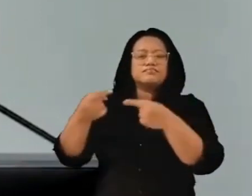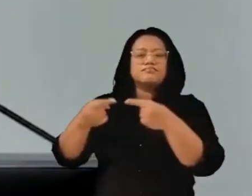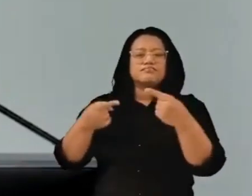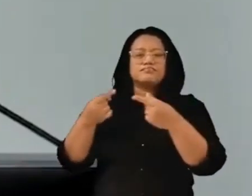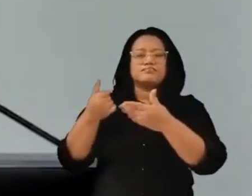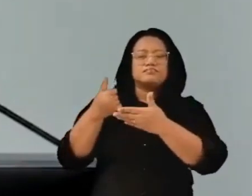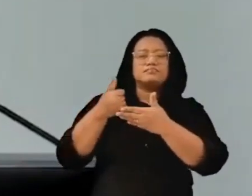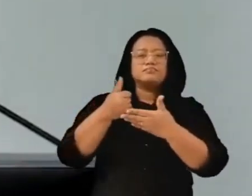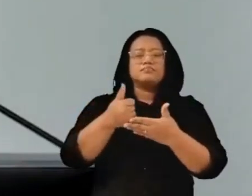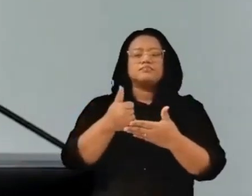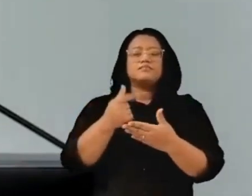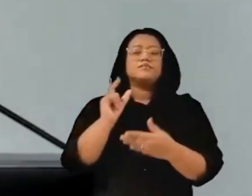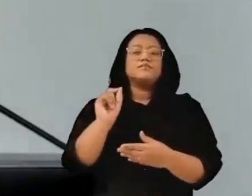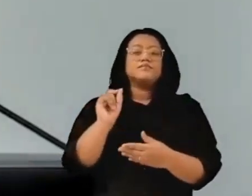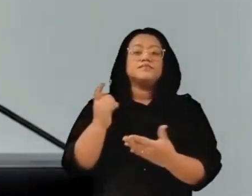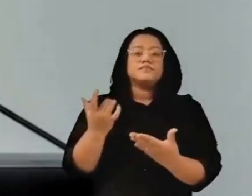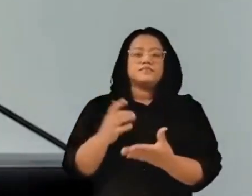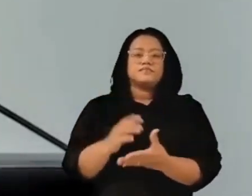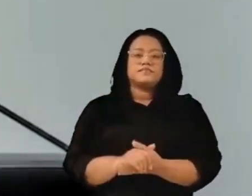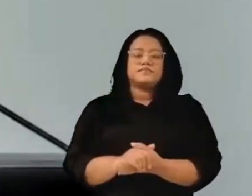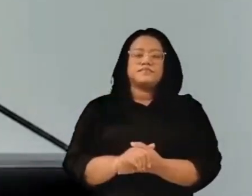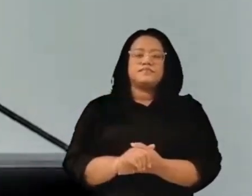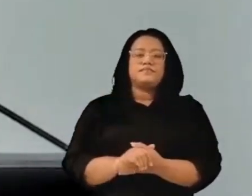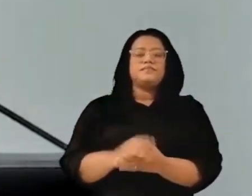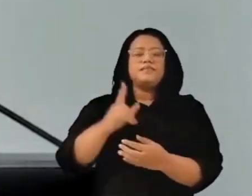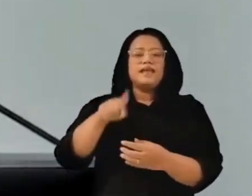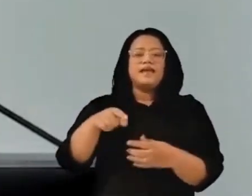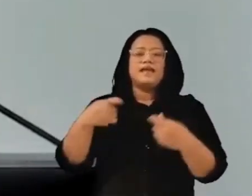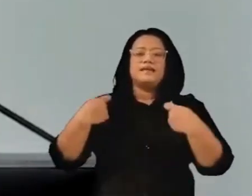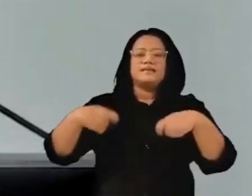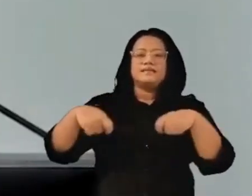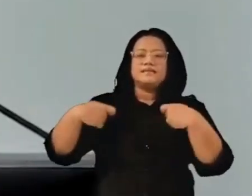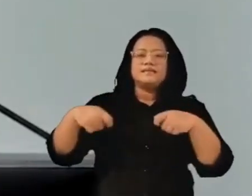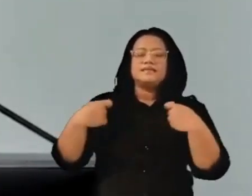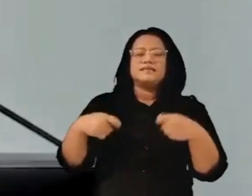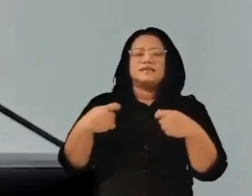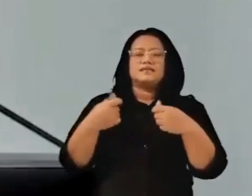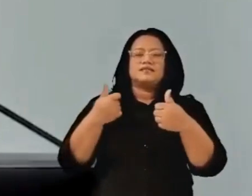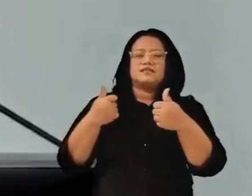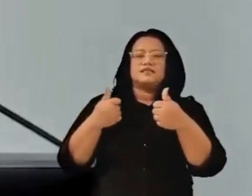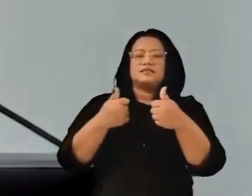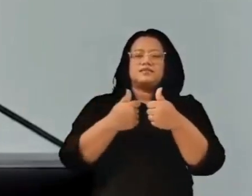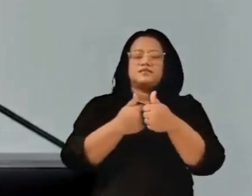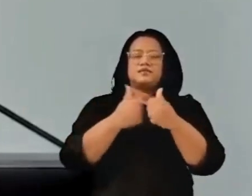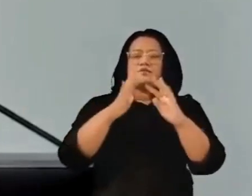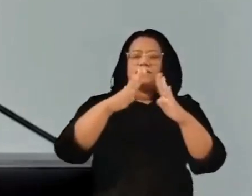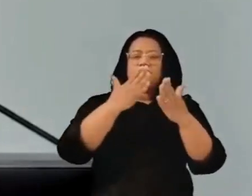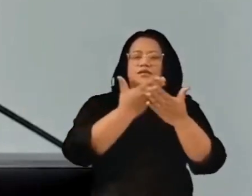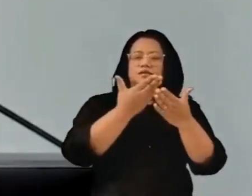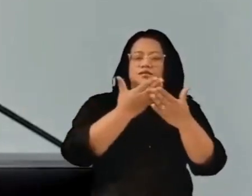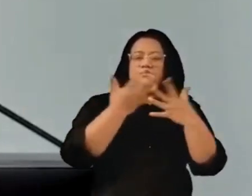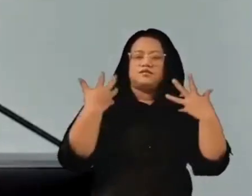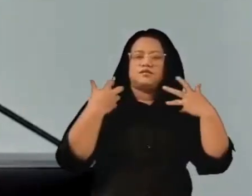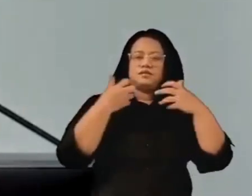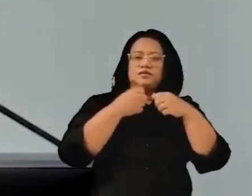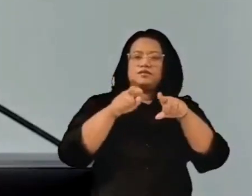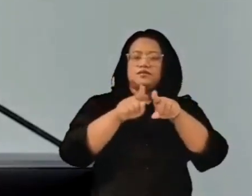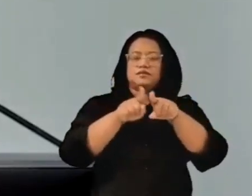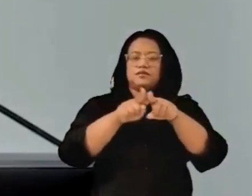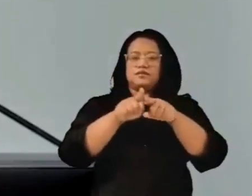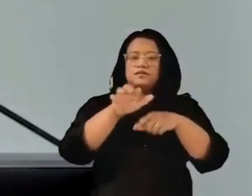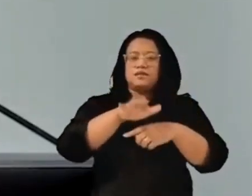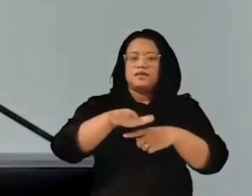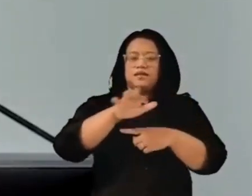trouxe, na verdade, foi justamente a necessidade de aproximar a academia e as áreas técnicas do